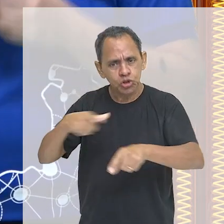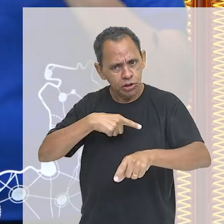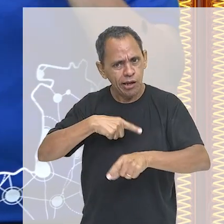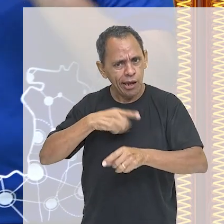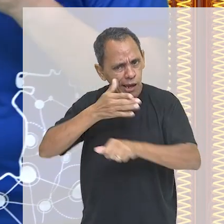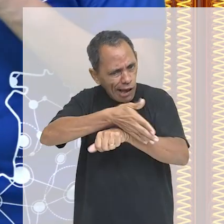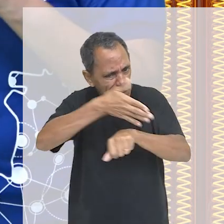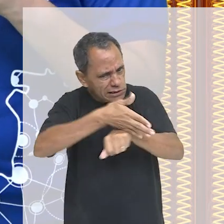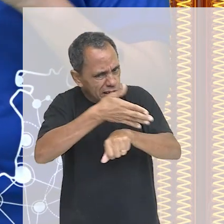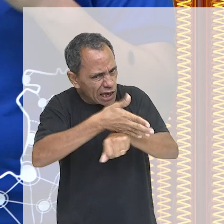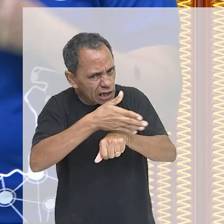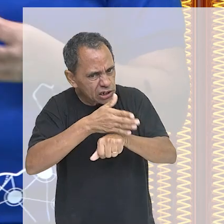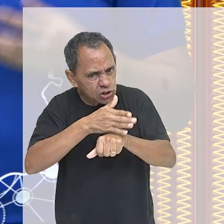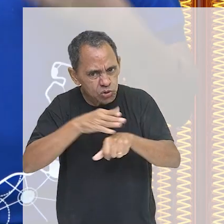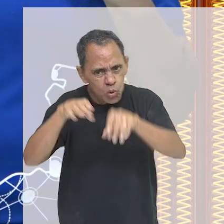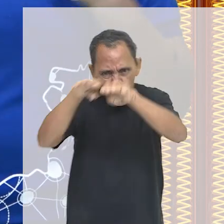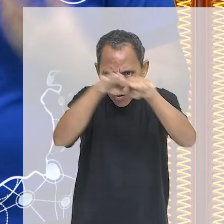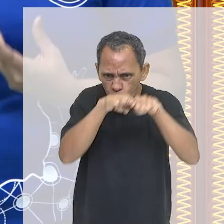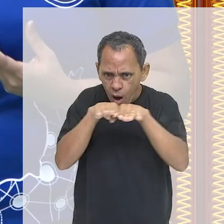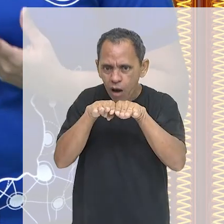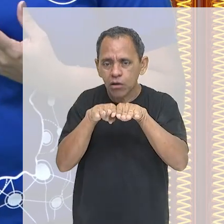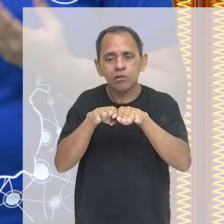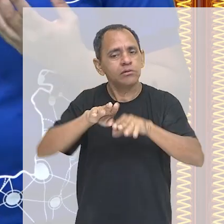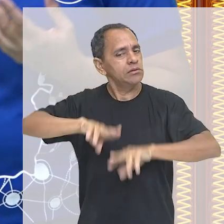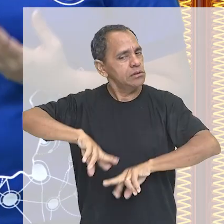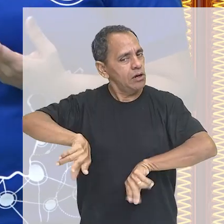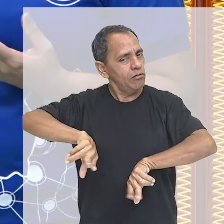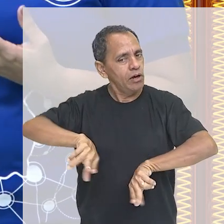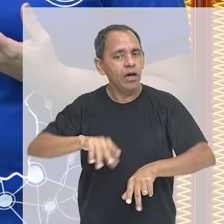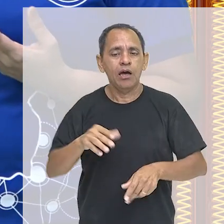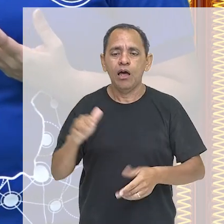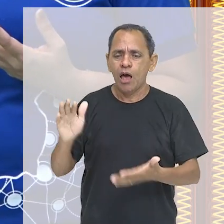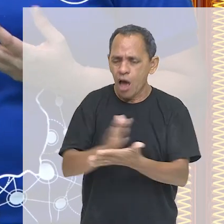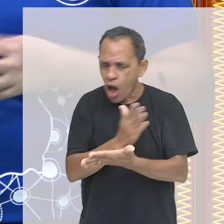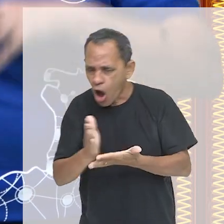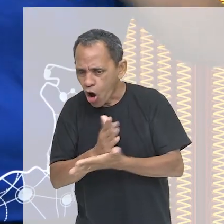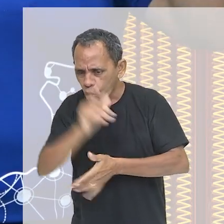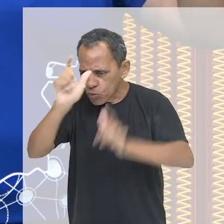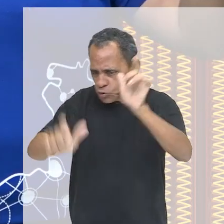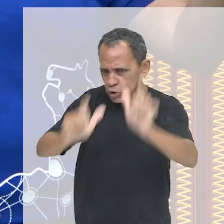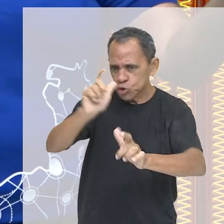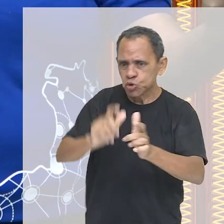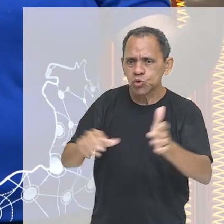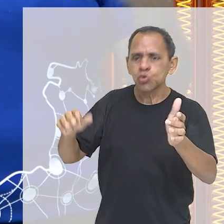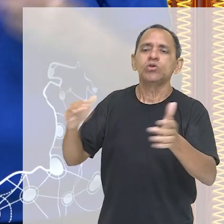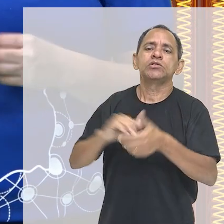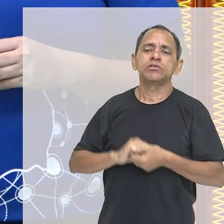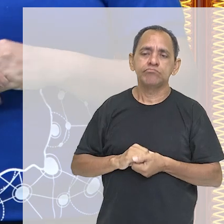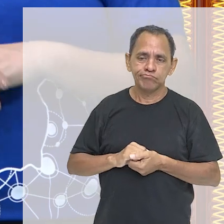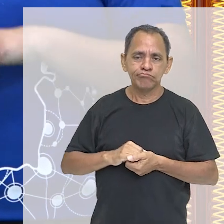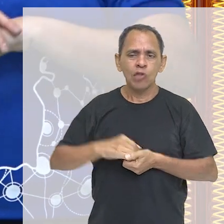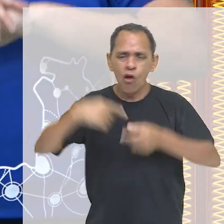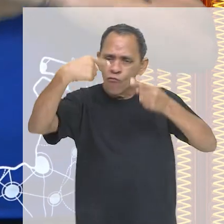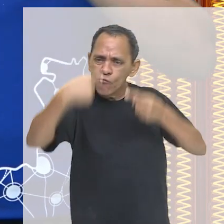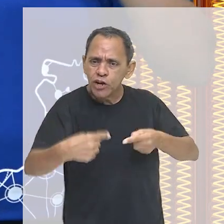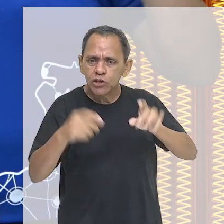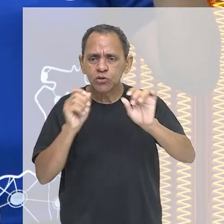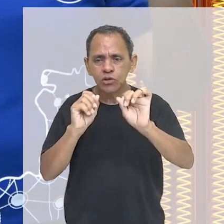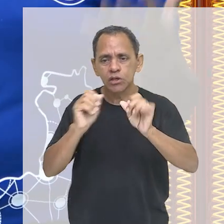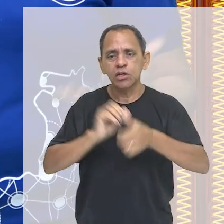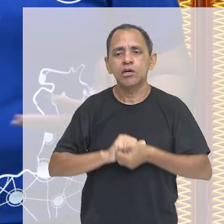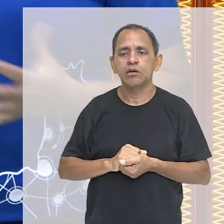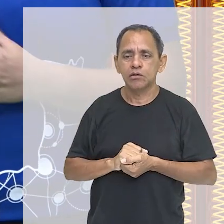alimentos. Algumas regiões elas vão enfrentar, infelizmente, a escassez, né, enquanto outras elas vão ter